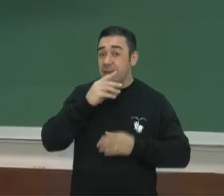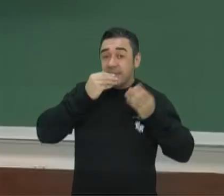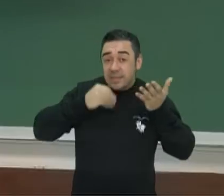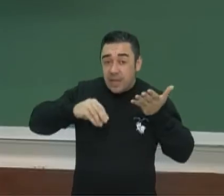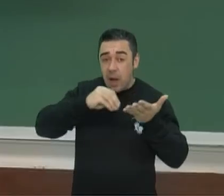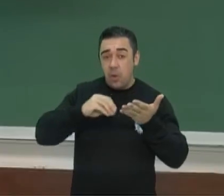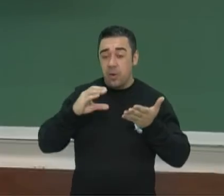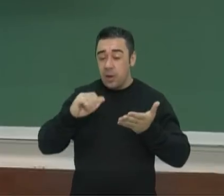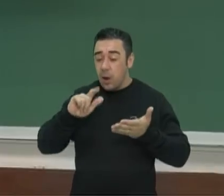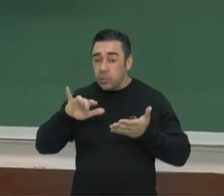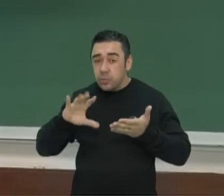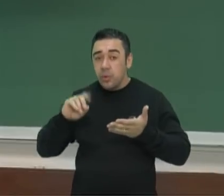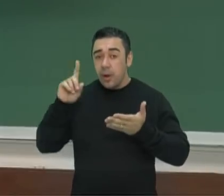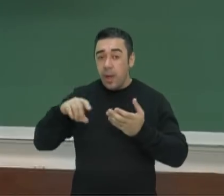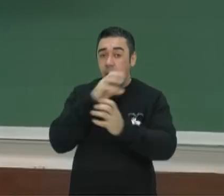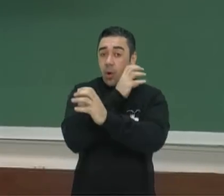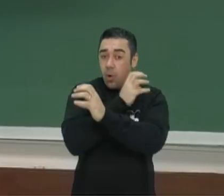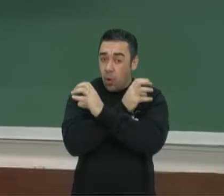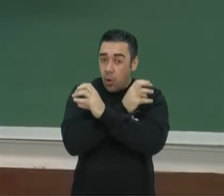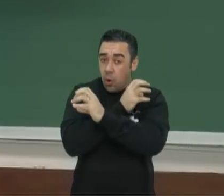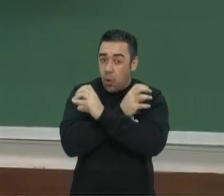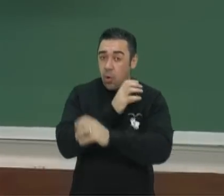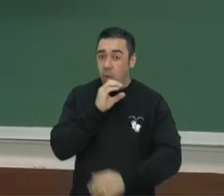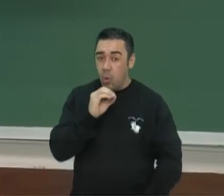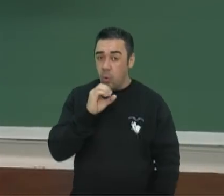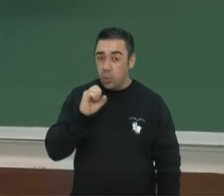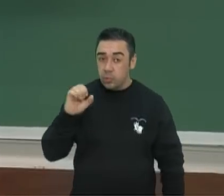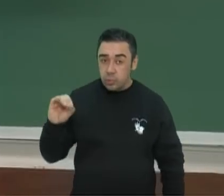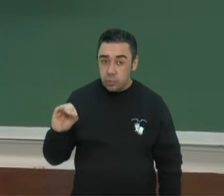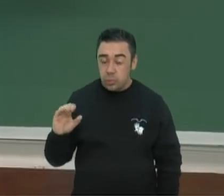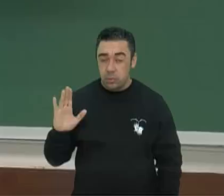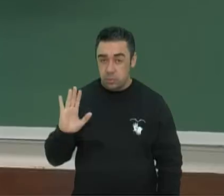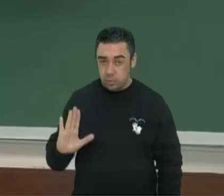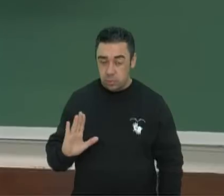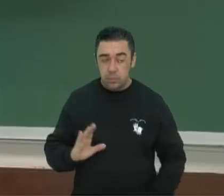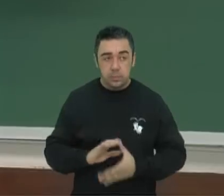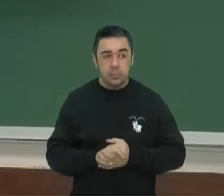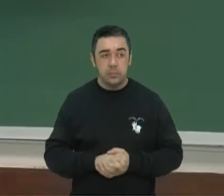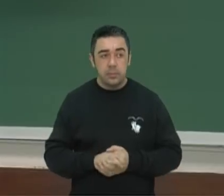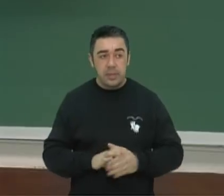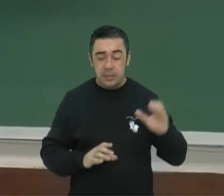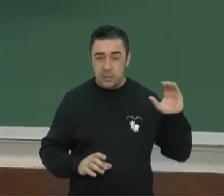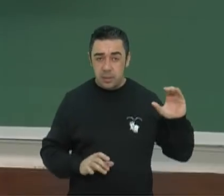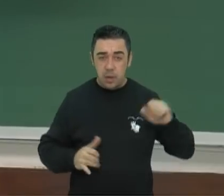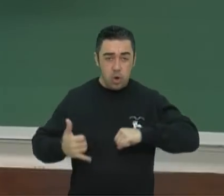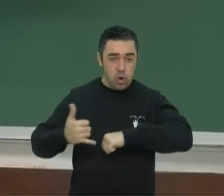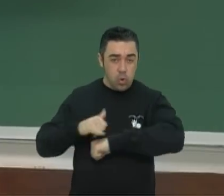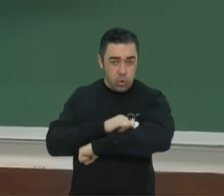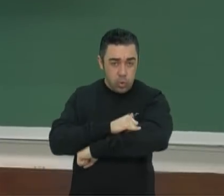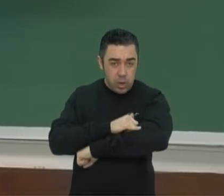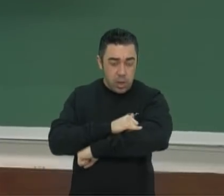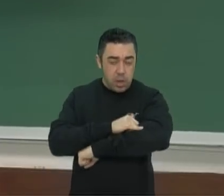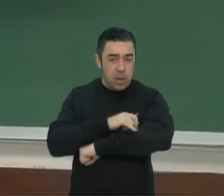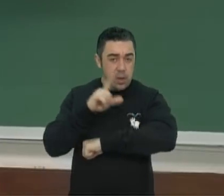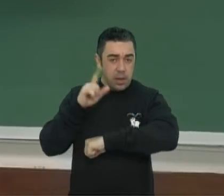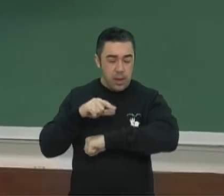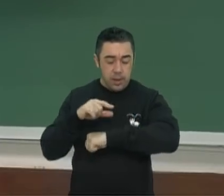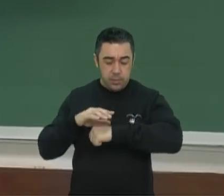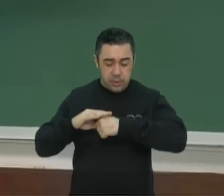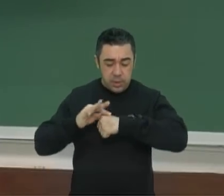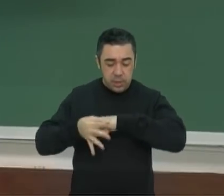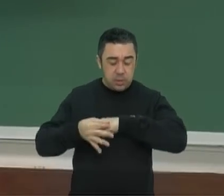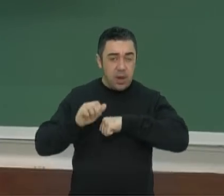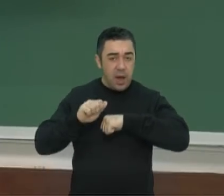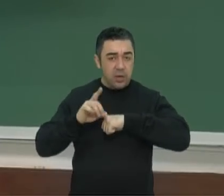cálcio é o tecido ósseo, tá? Ele que é rico em sais de cálcio, tá? O tecido ósseo. Letra C, a gordura do tecido